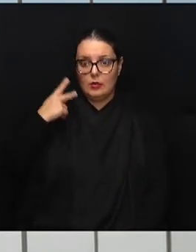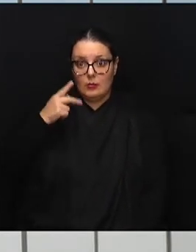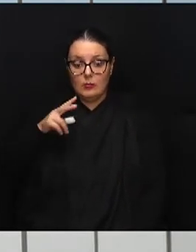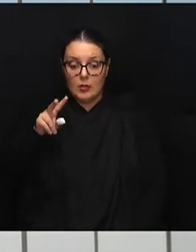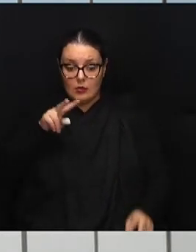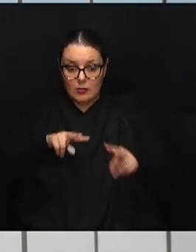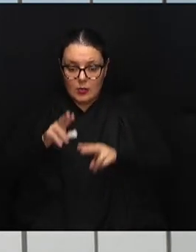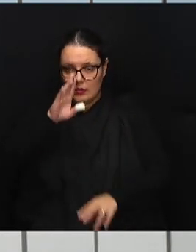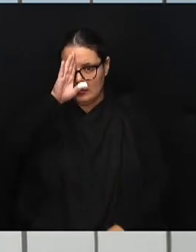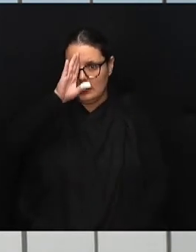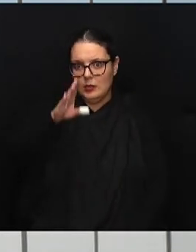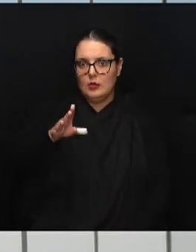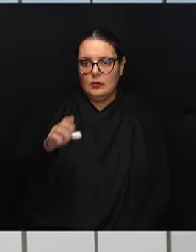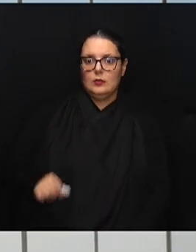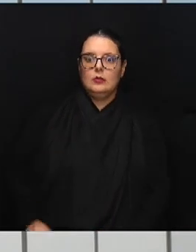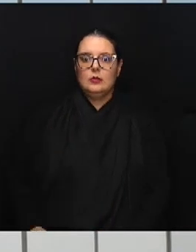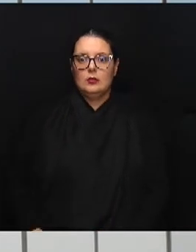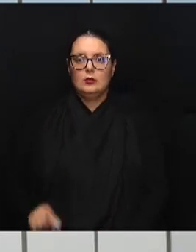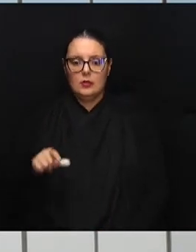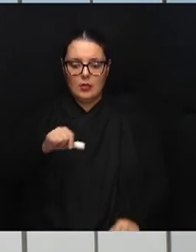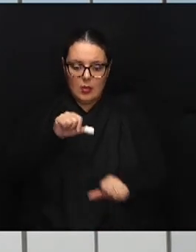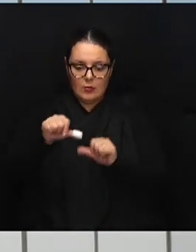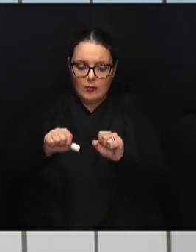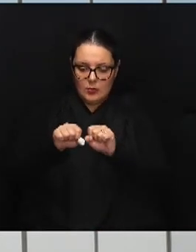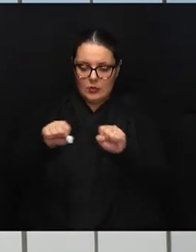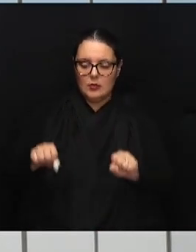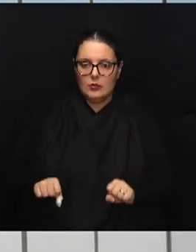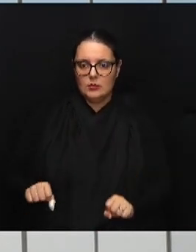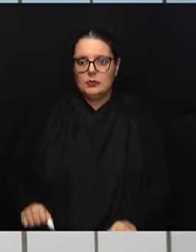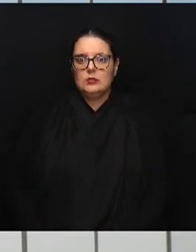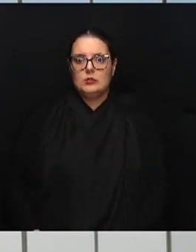principal é mudar o sistema